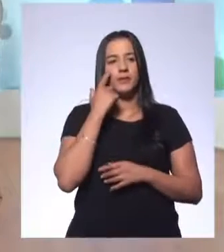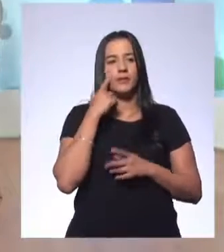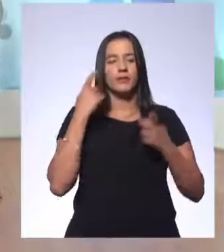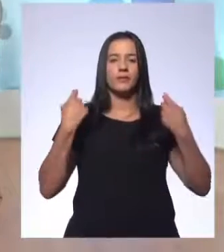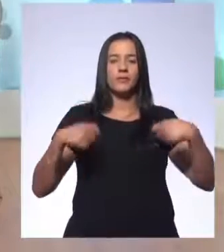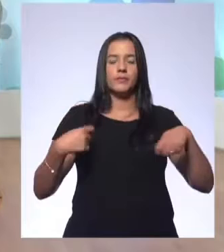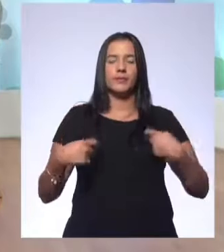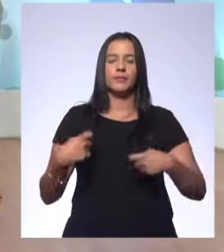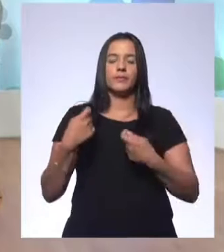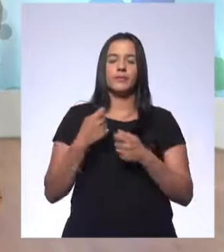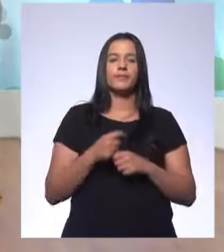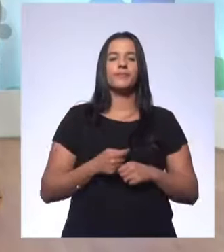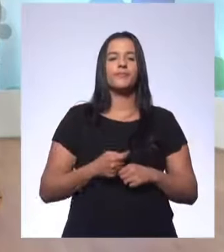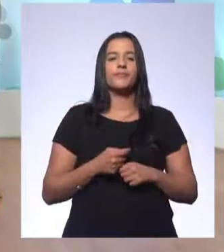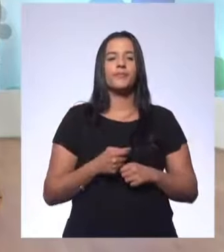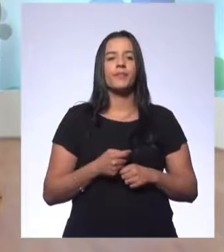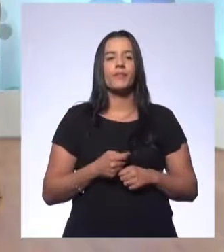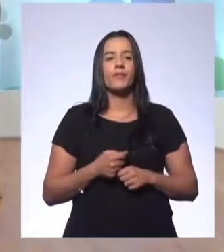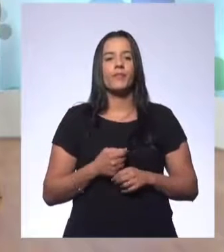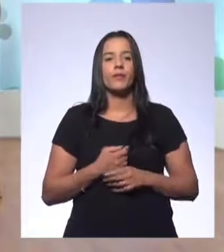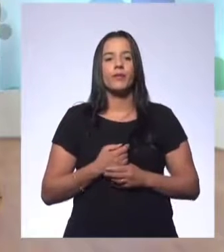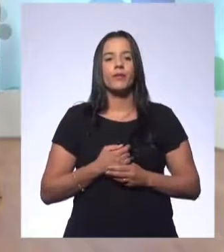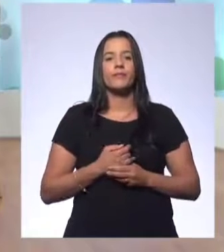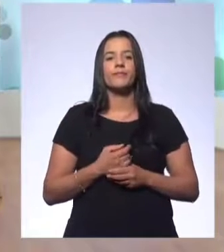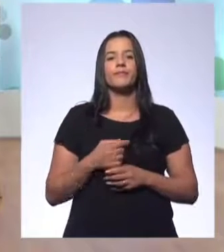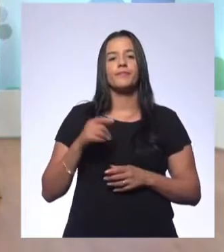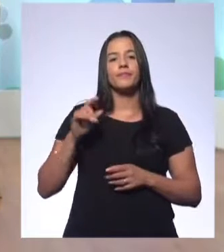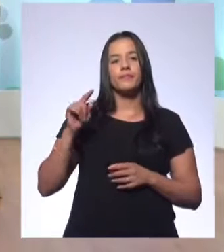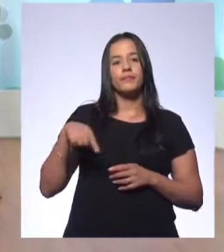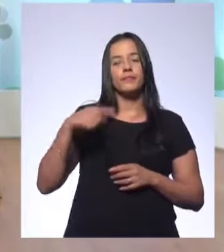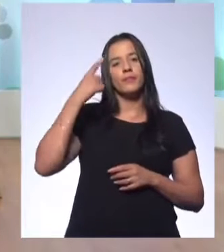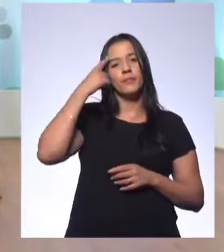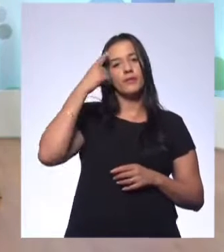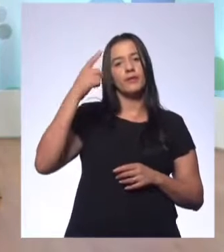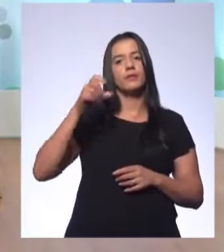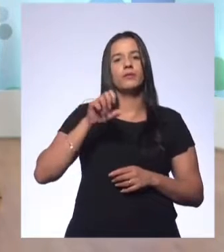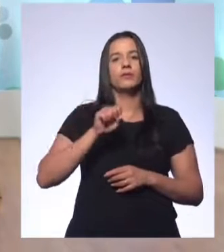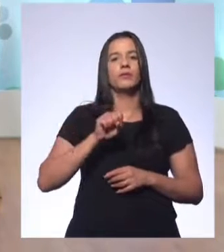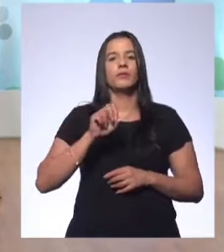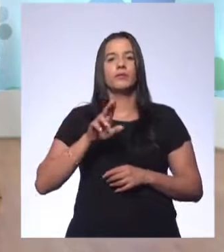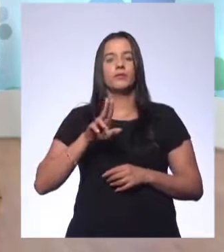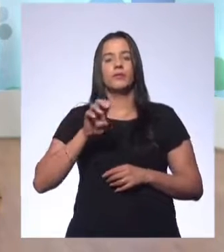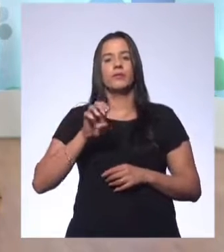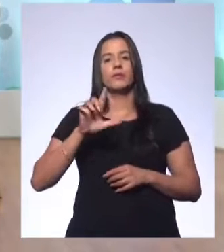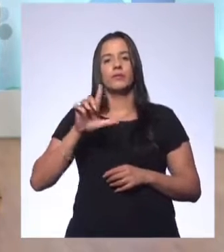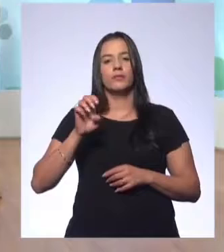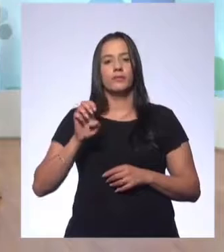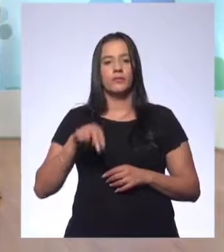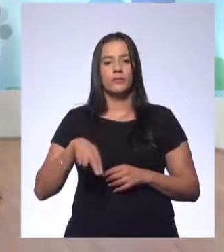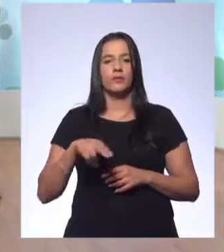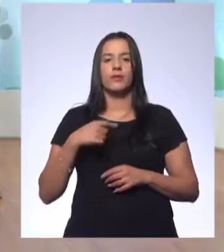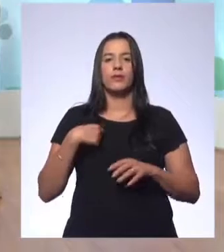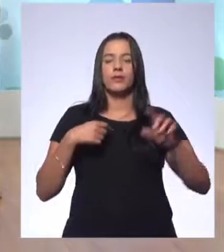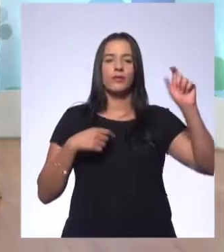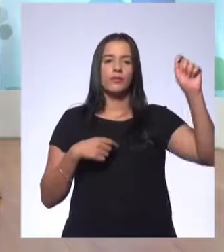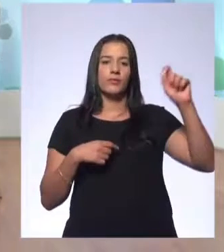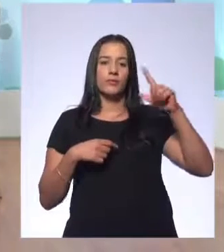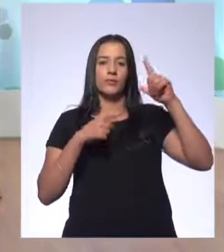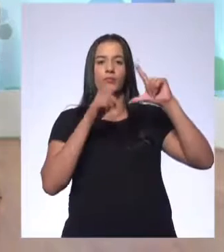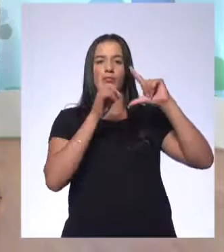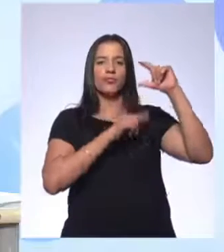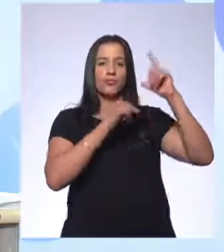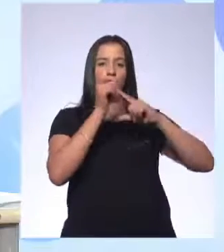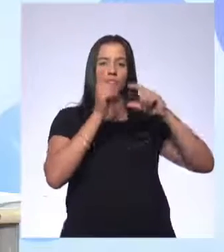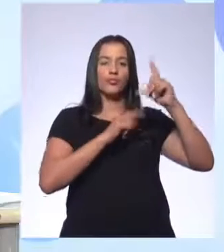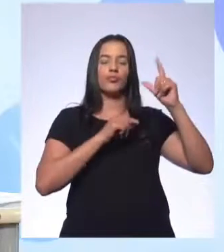que merece completa, sim. do Guilherme. Ó. Para mim, ele é da professora Suelen, tá? Para mim, o Sol é a estrela ao